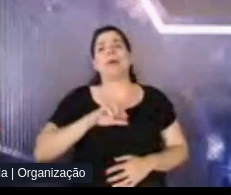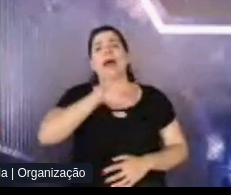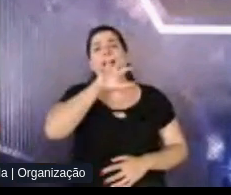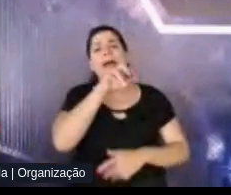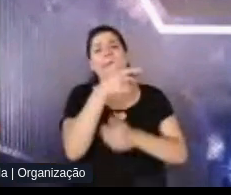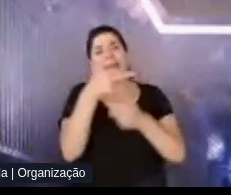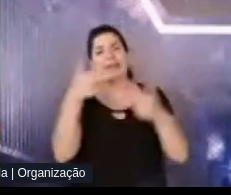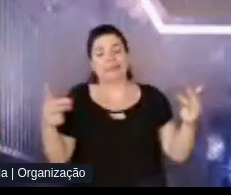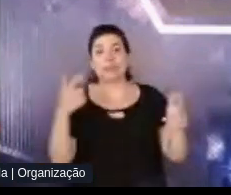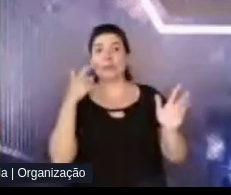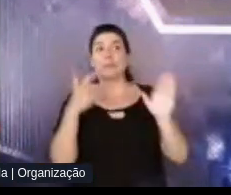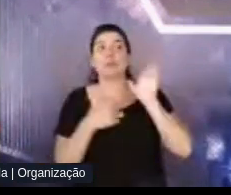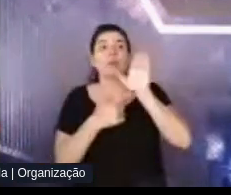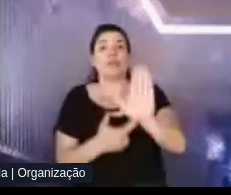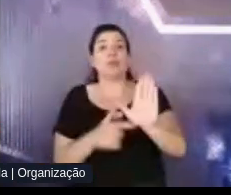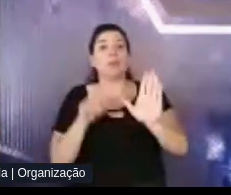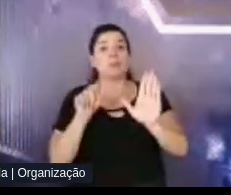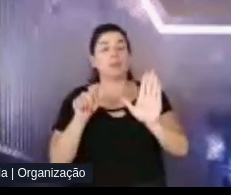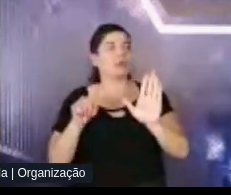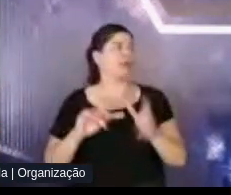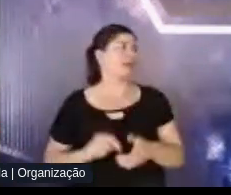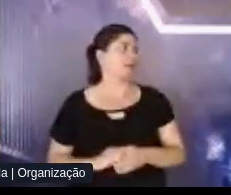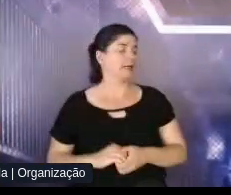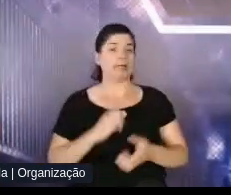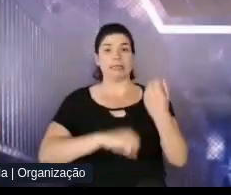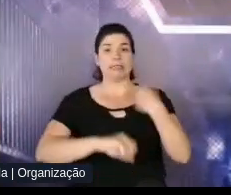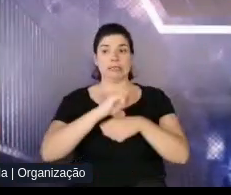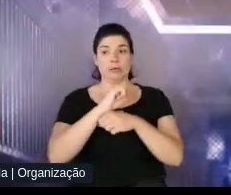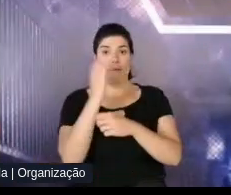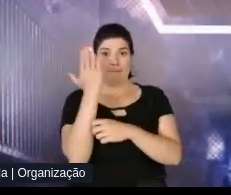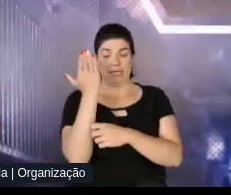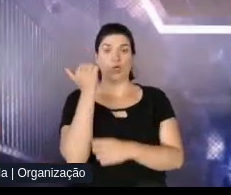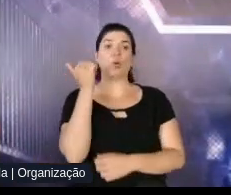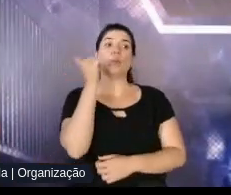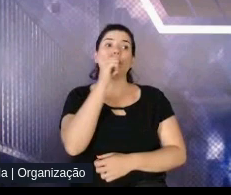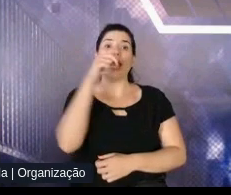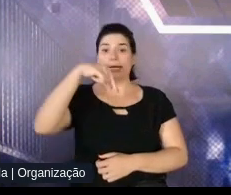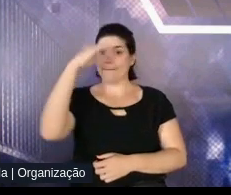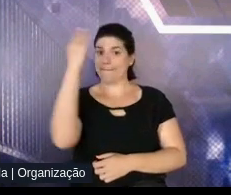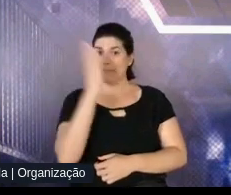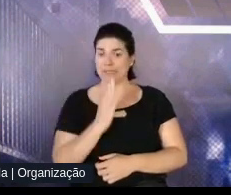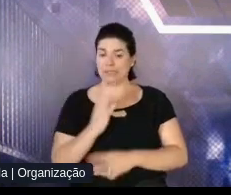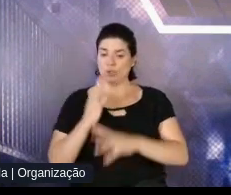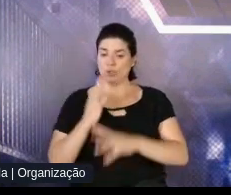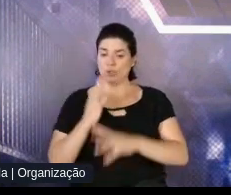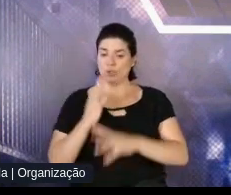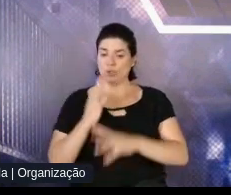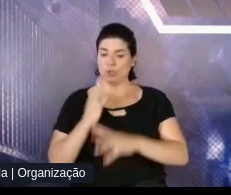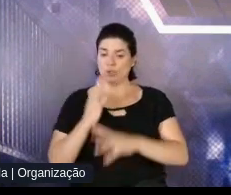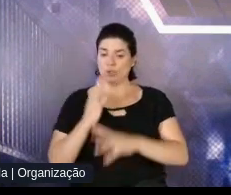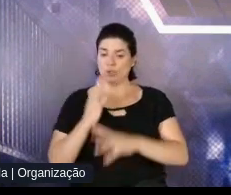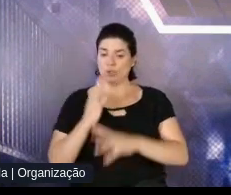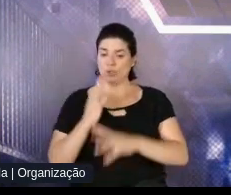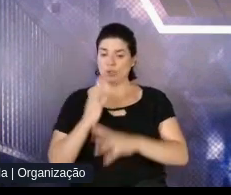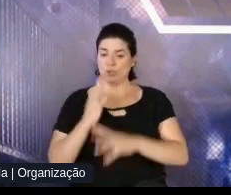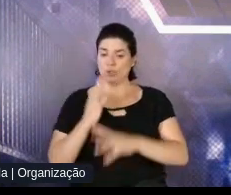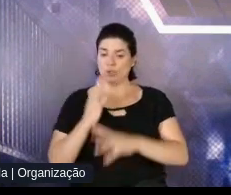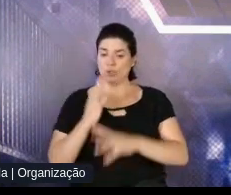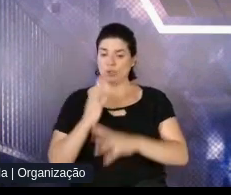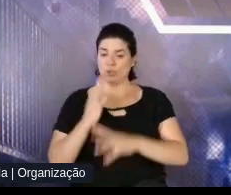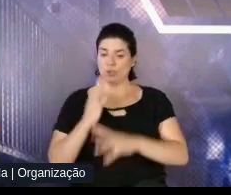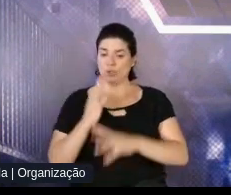trouxe uma estatística aqui, que no ano passado, as mulheres no Brasil, elas totalizavam basicamente 51%